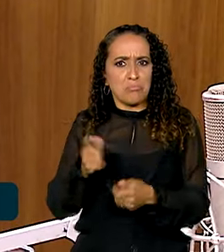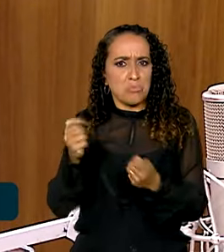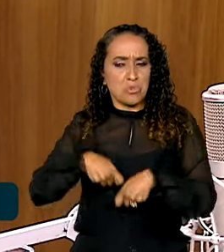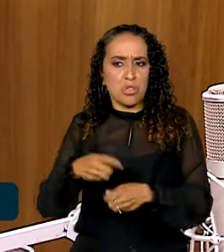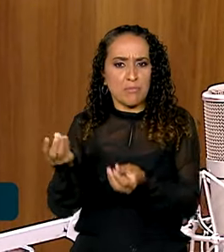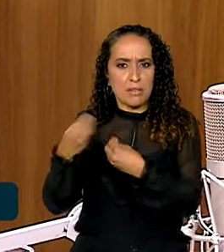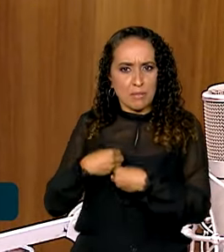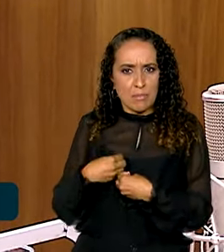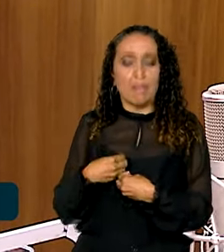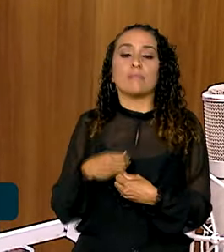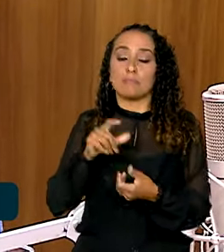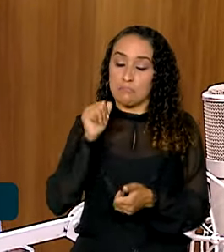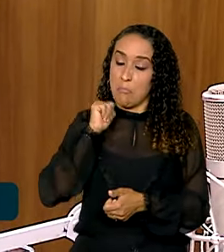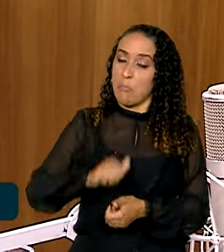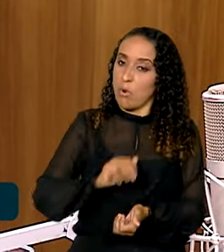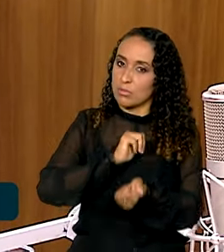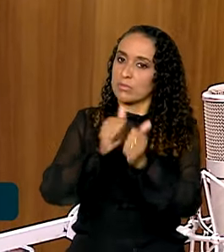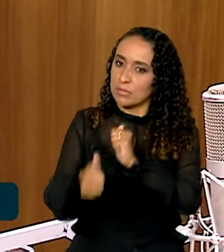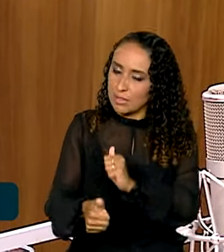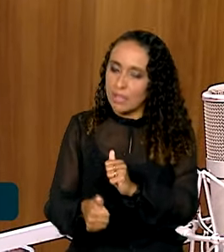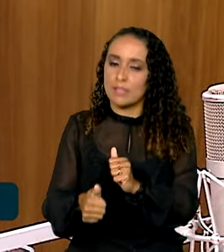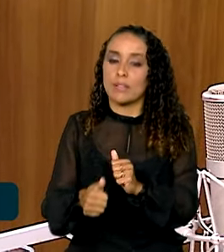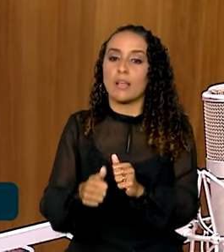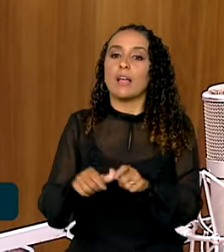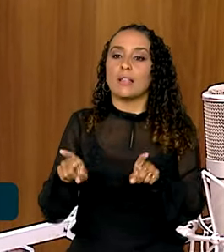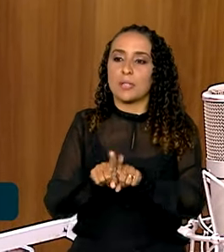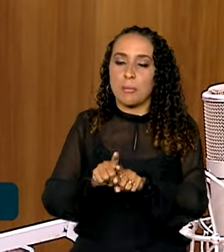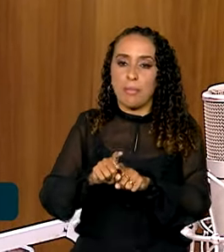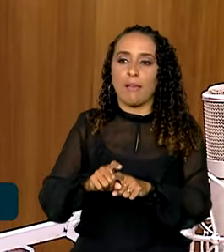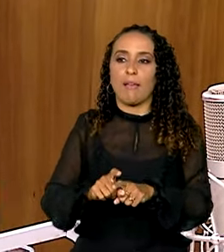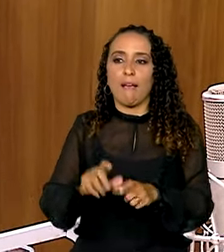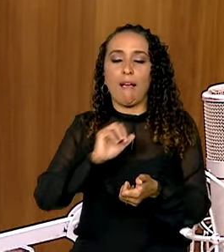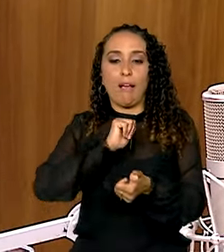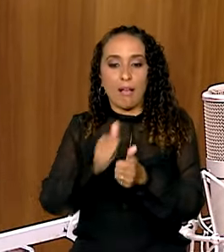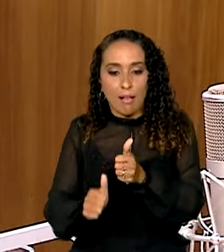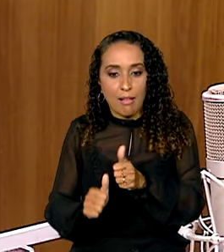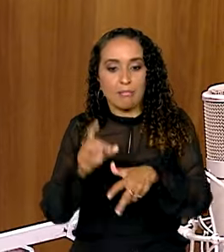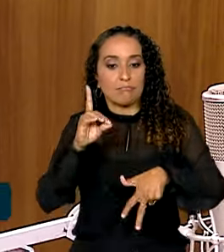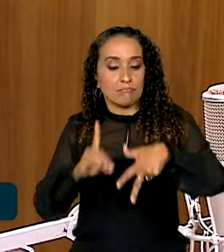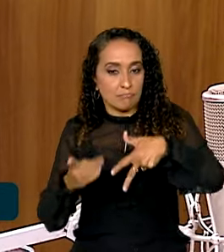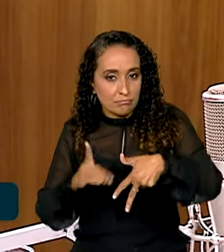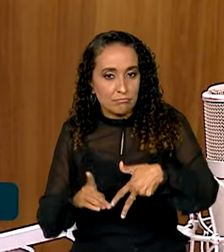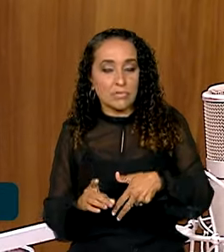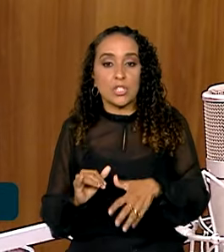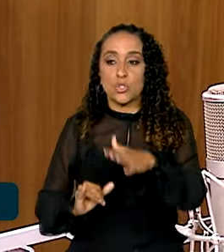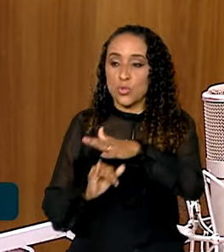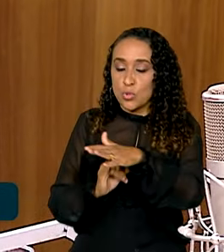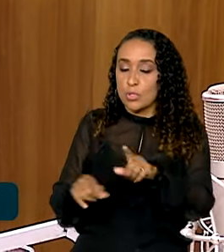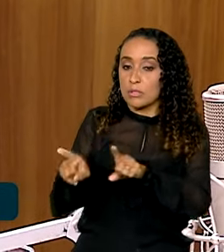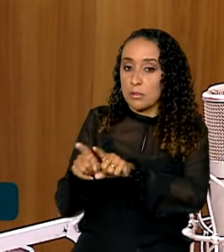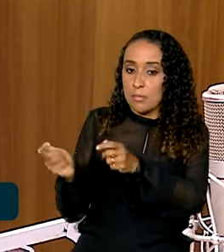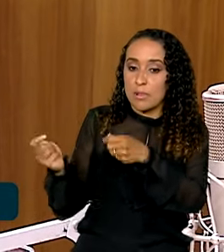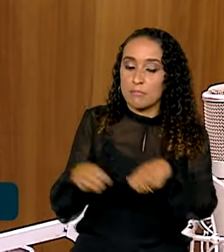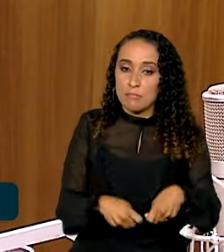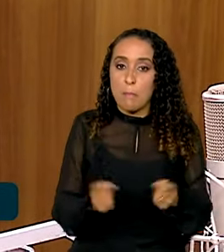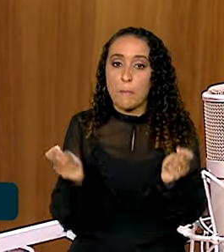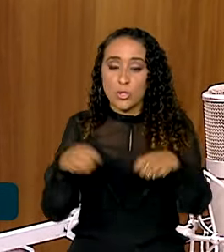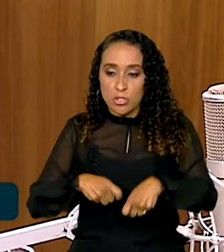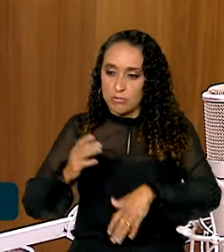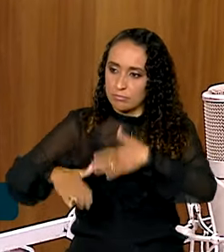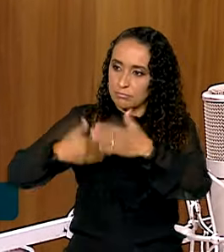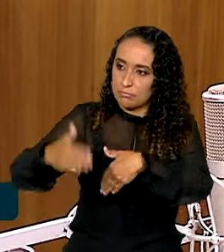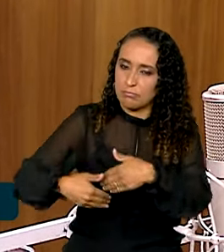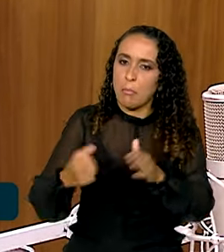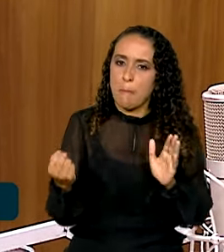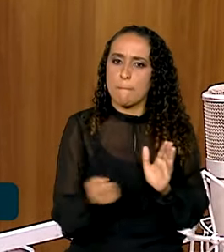do Bolsa Atleta para os paraatletas. E agora é uma realidade essa instituição desse benefício também para que a gente possa avançar e chegar